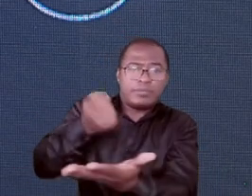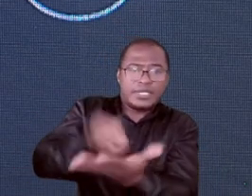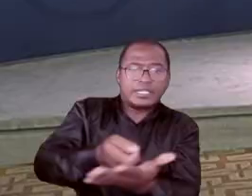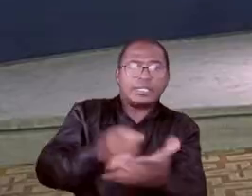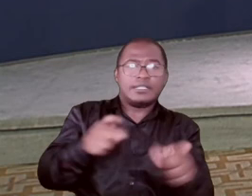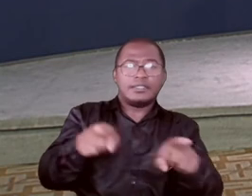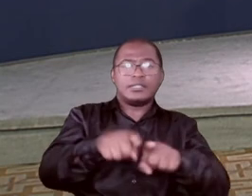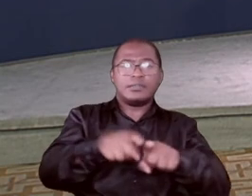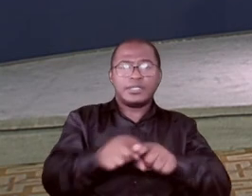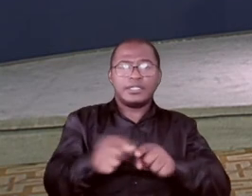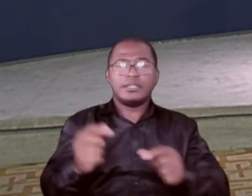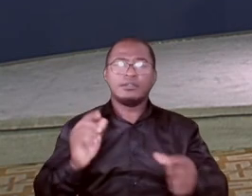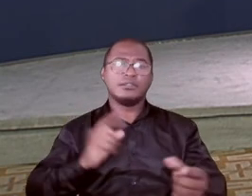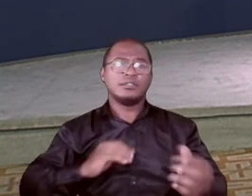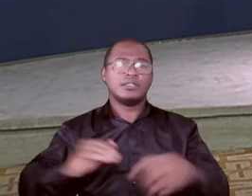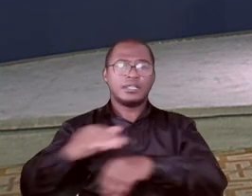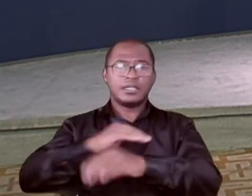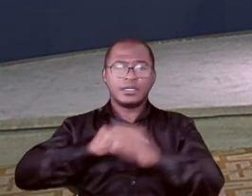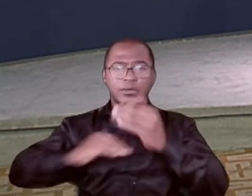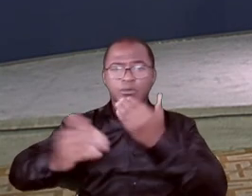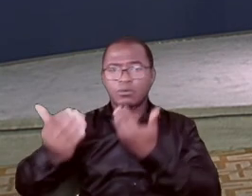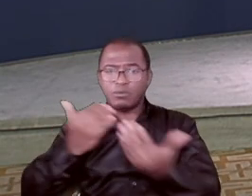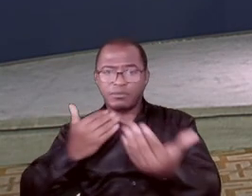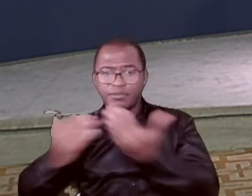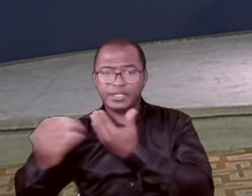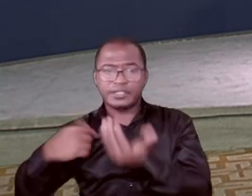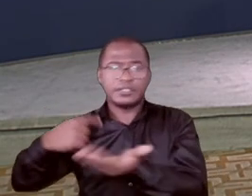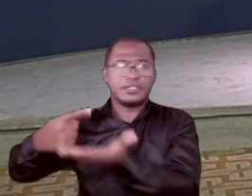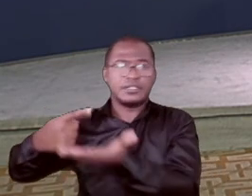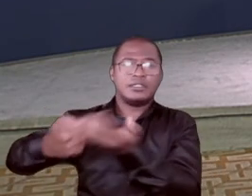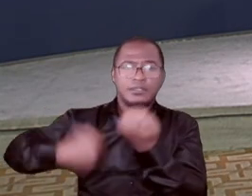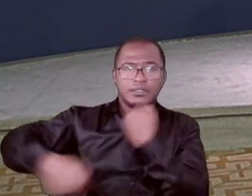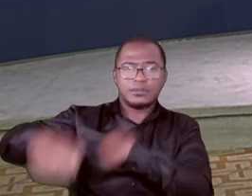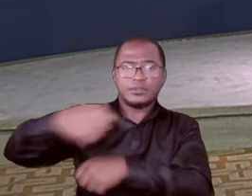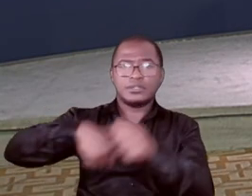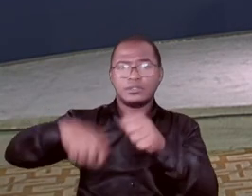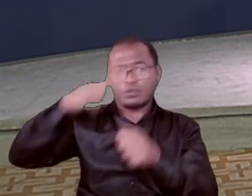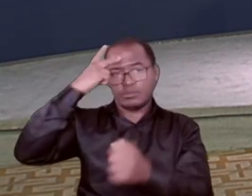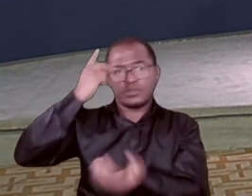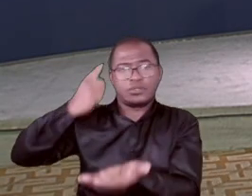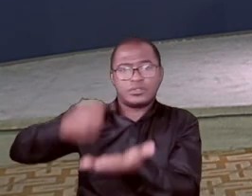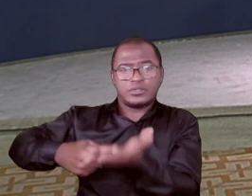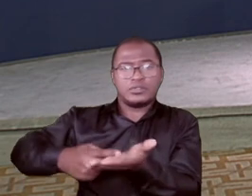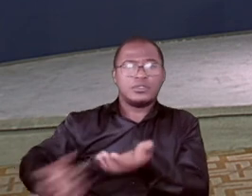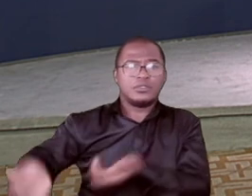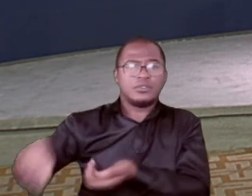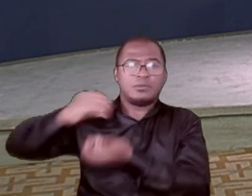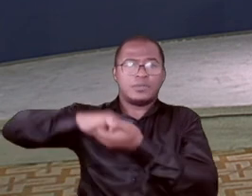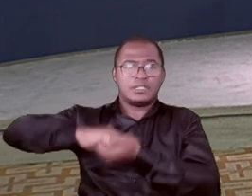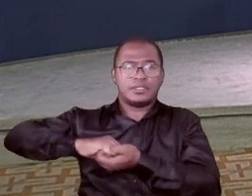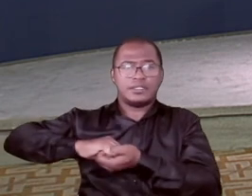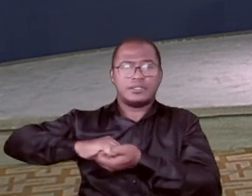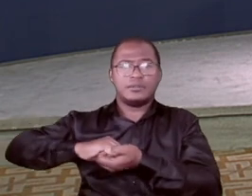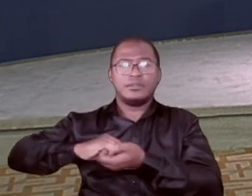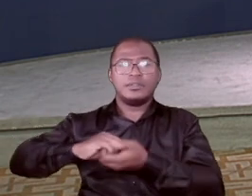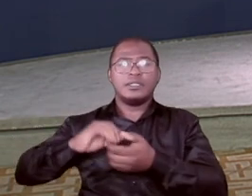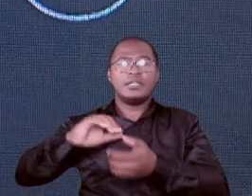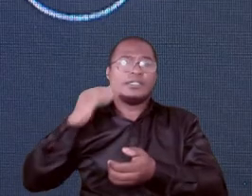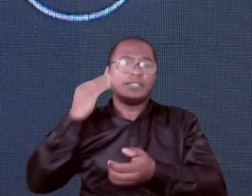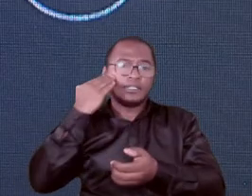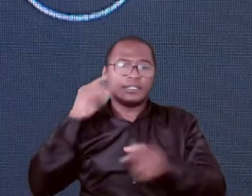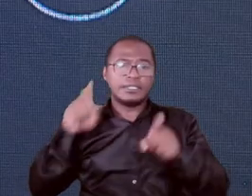parceiros e modelos de negócio que também as regulamentações evoluem né